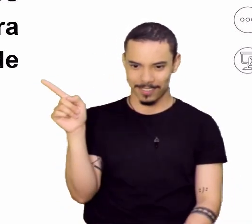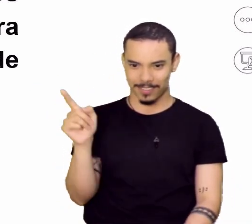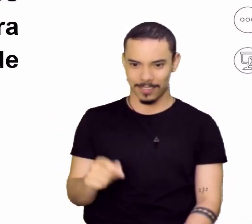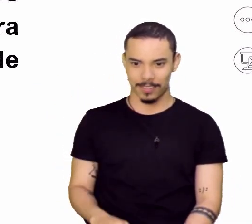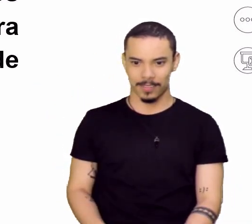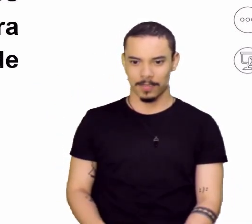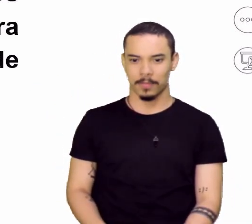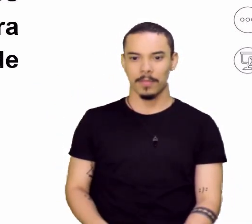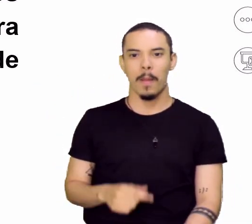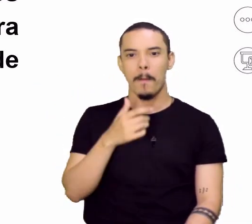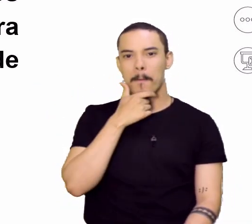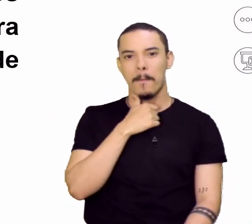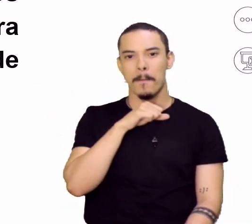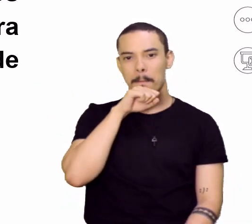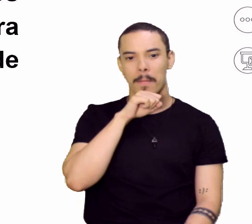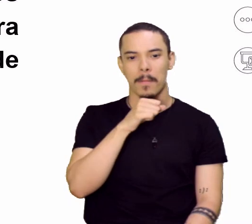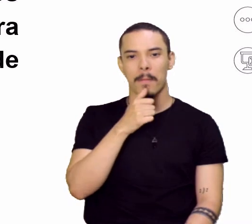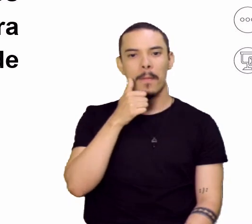e mãe.